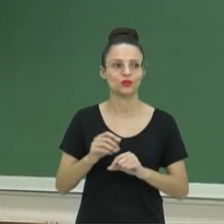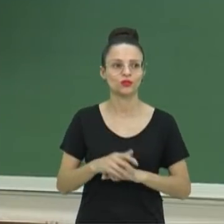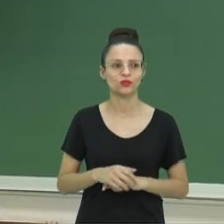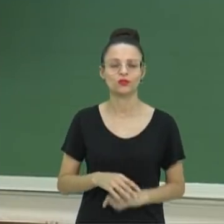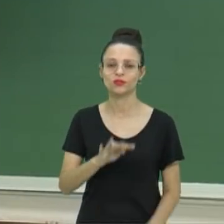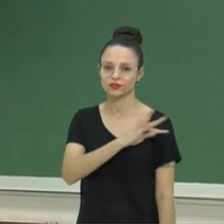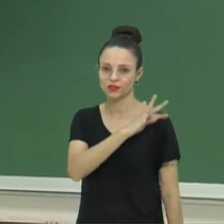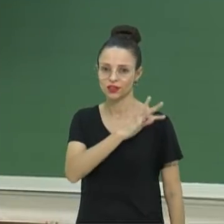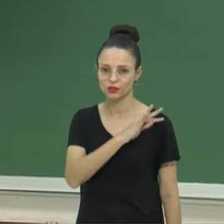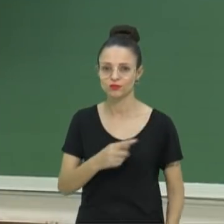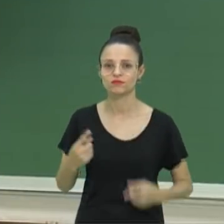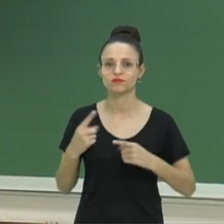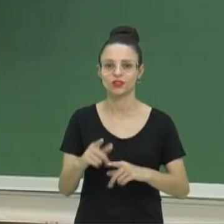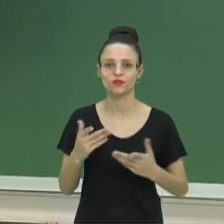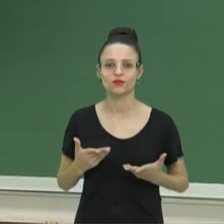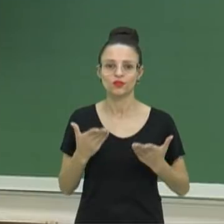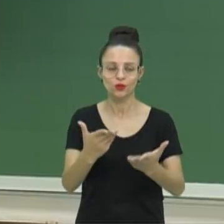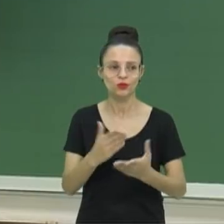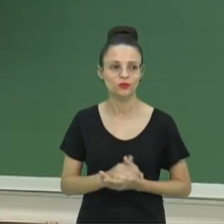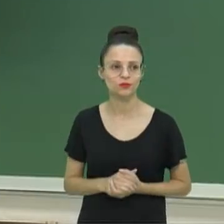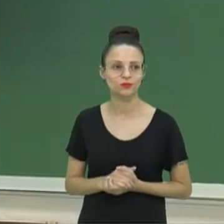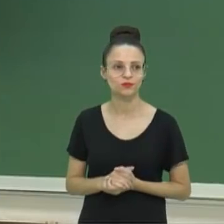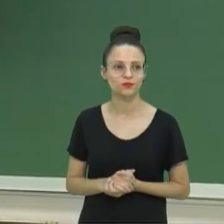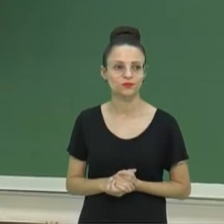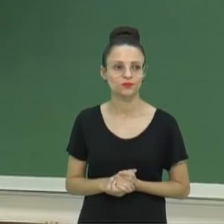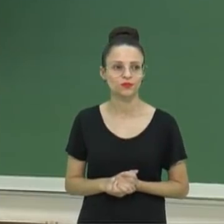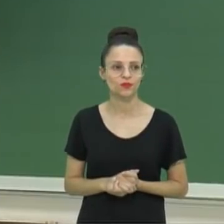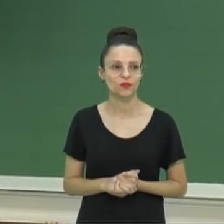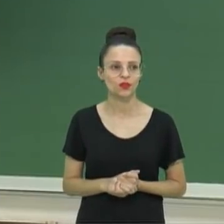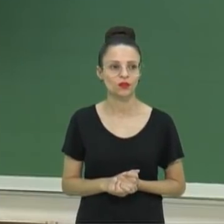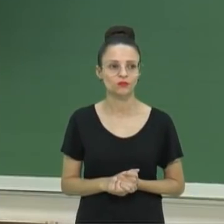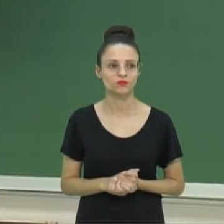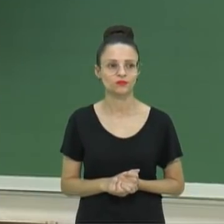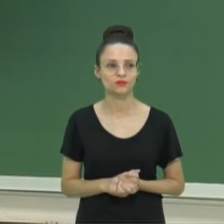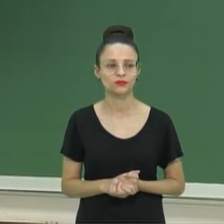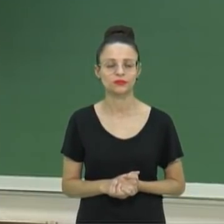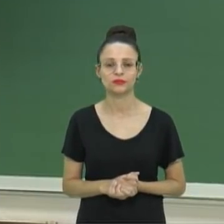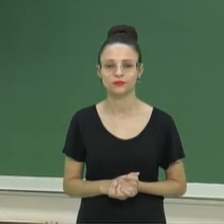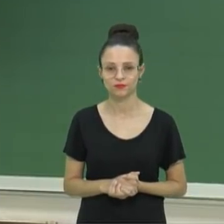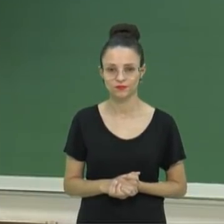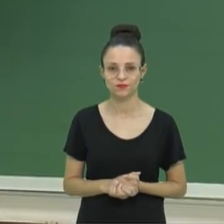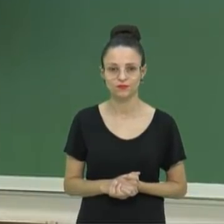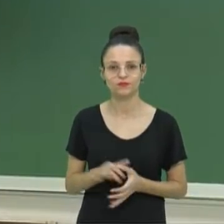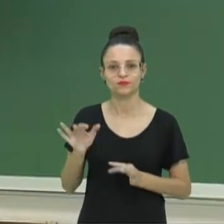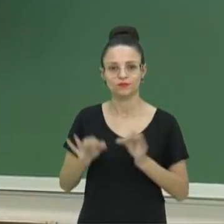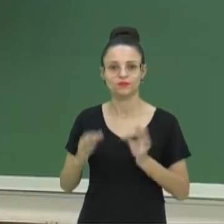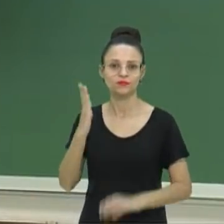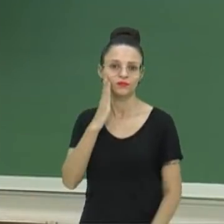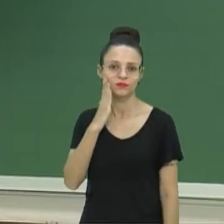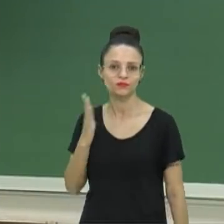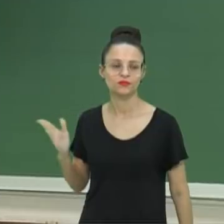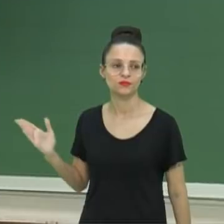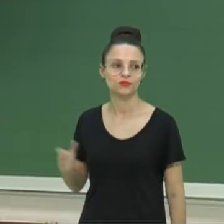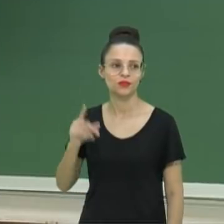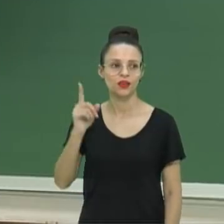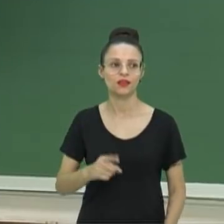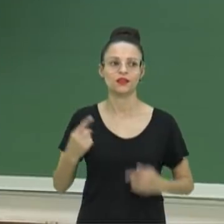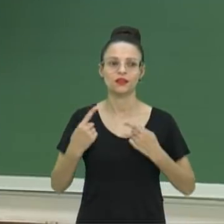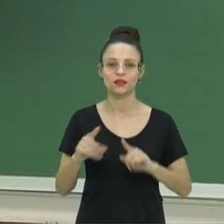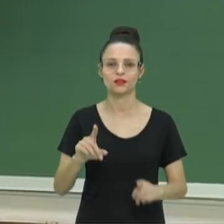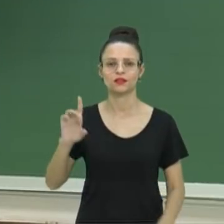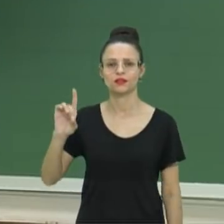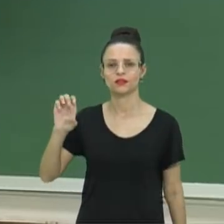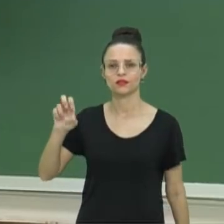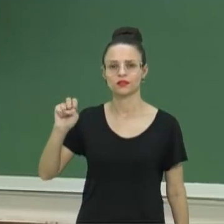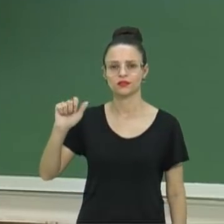dos técnicos lançou, né? Então ele lançou o mascote ao tatame, né, e o árbitro sabe ali na situação que é um desafio, né? Então eles vão